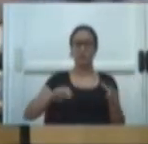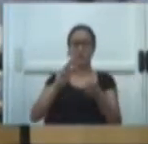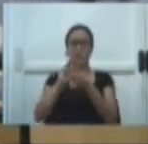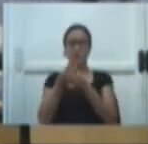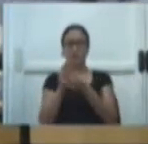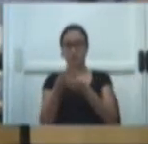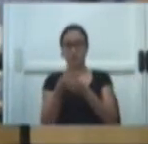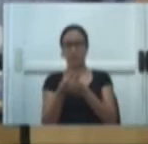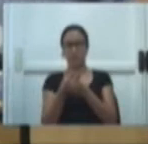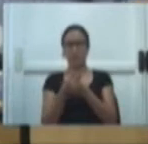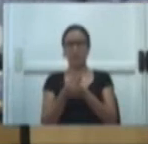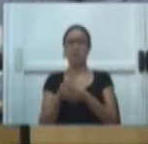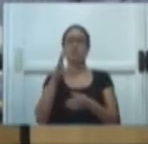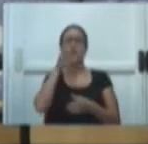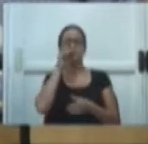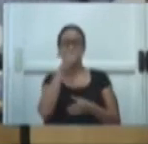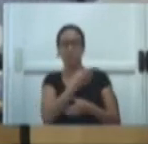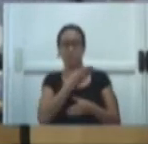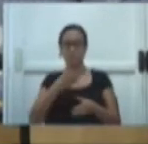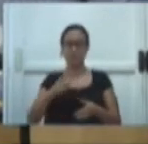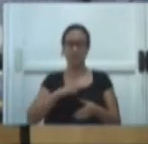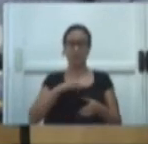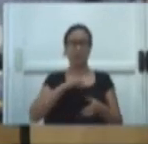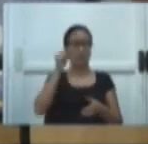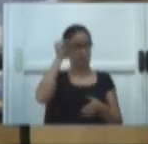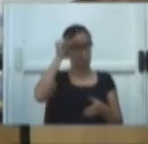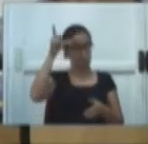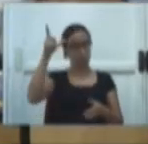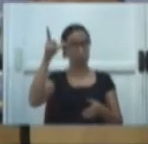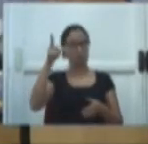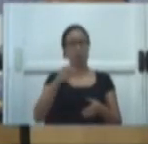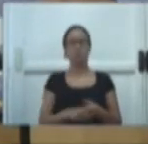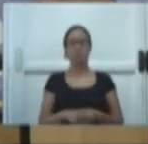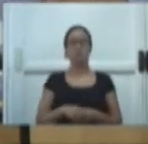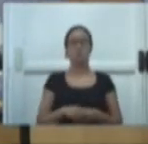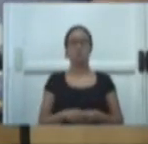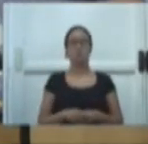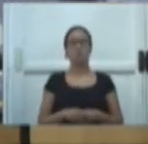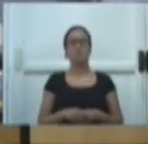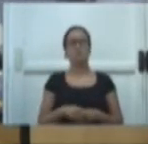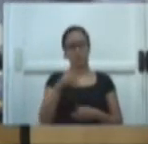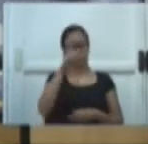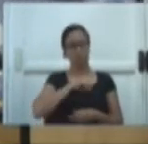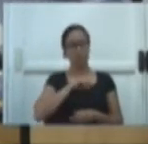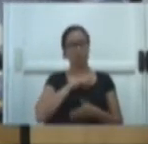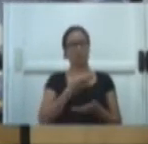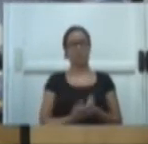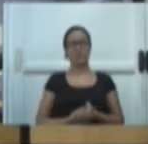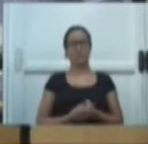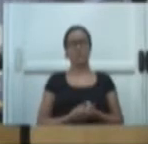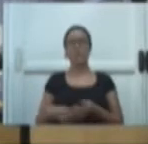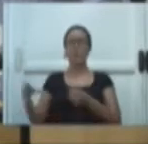Projeto de resolução 12 de 2015 também encaminha-se às comissões competentes da Casa.